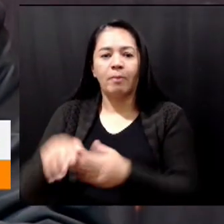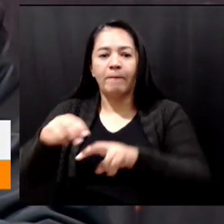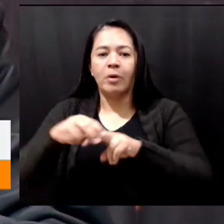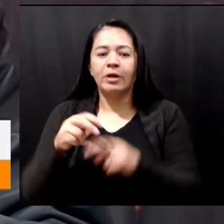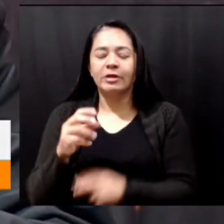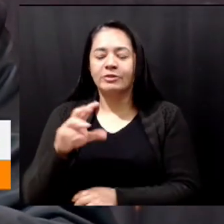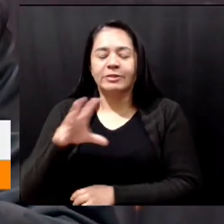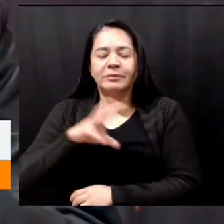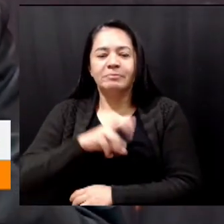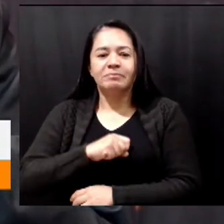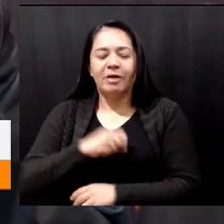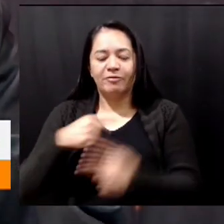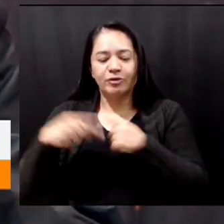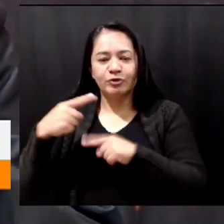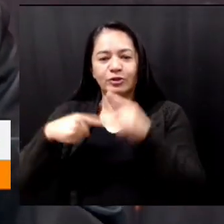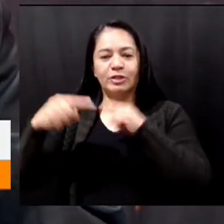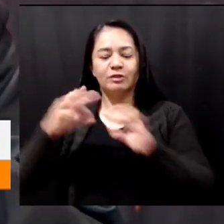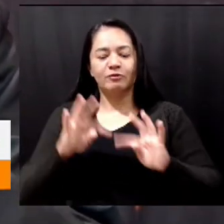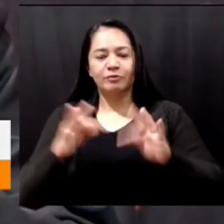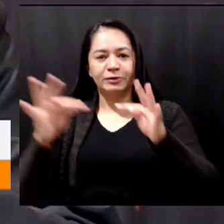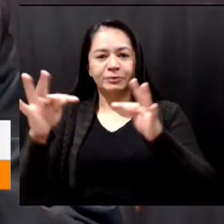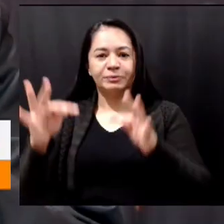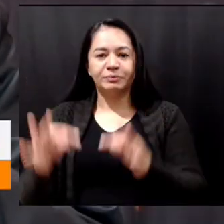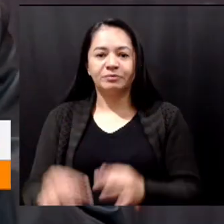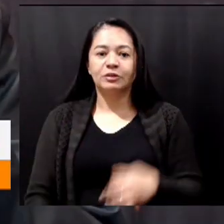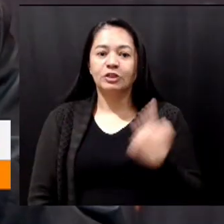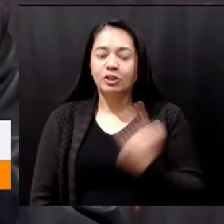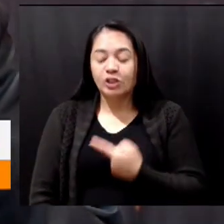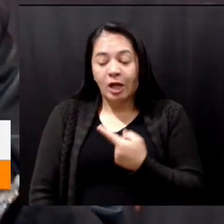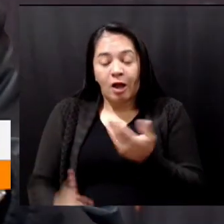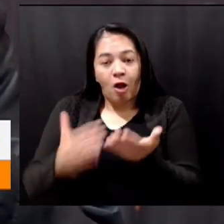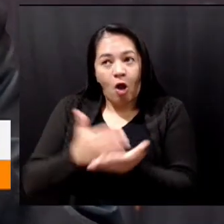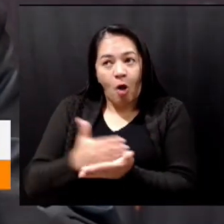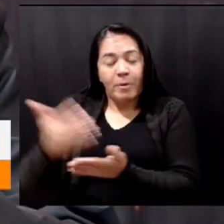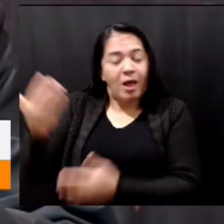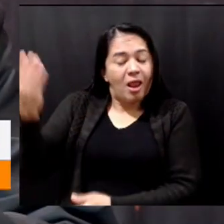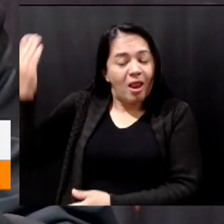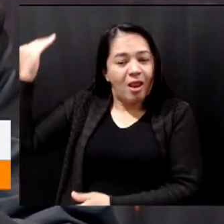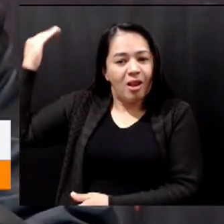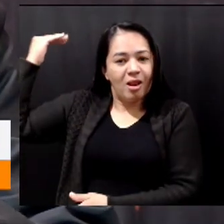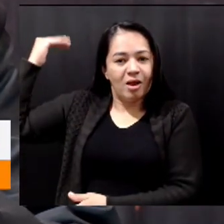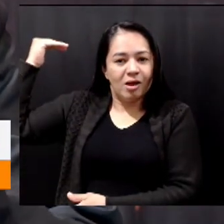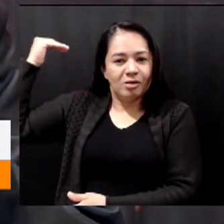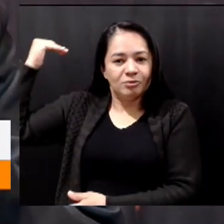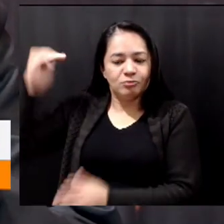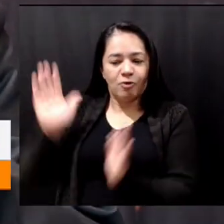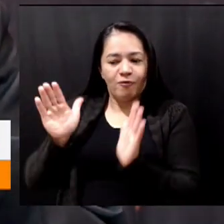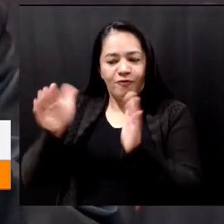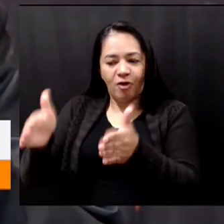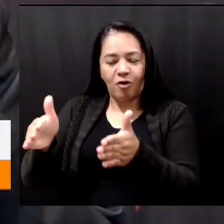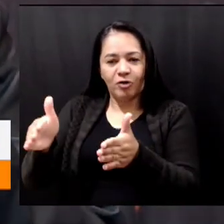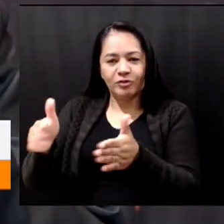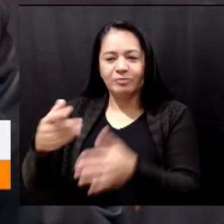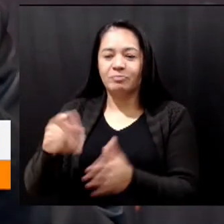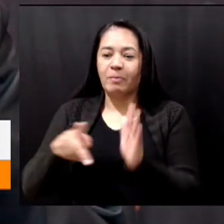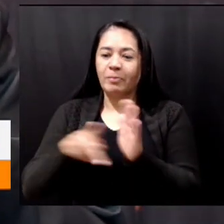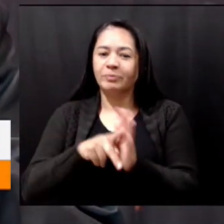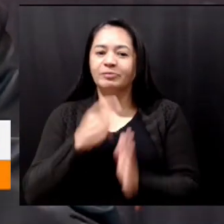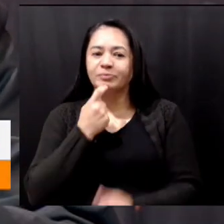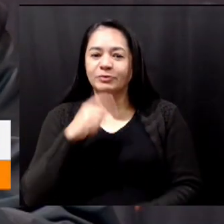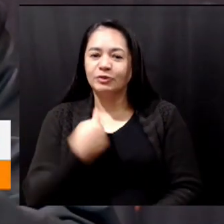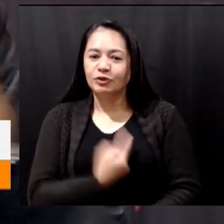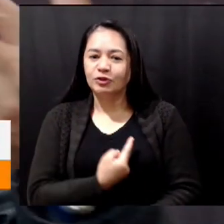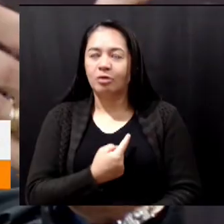desenvolvimento tecnológico. Então já começa lá atrás essa questão dessa vocação de Campinas, né? Quando a gente vai andando um pouquinho